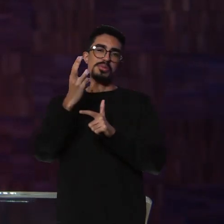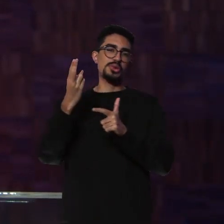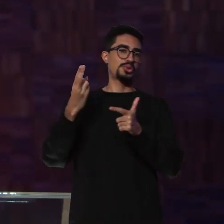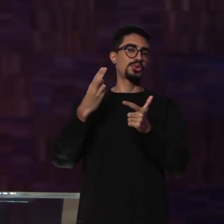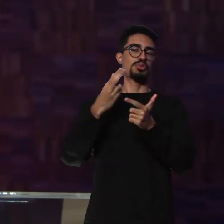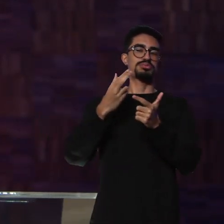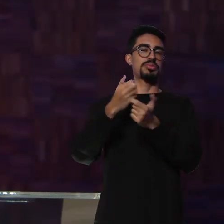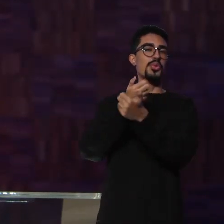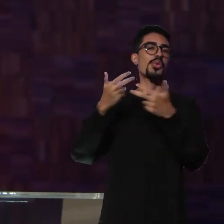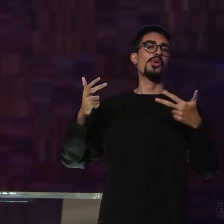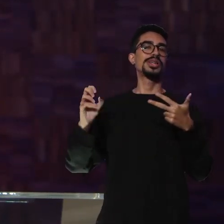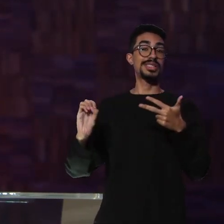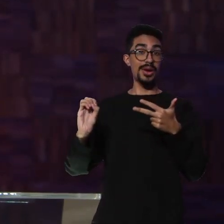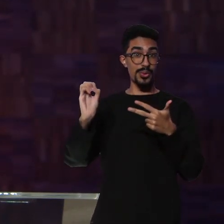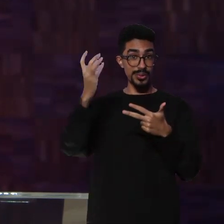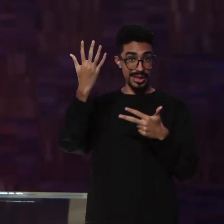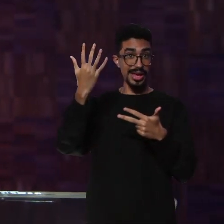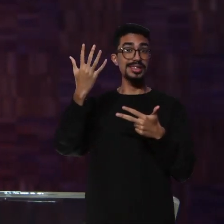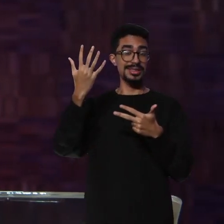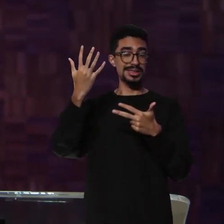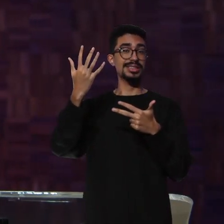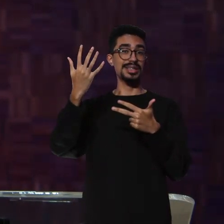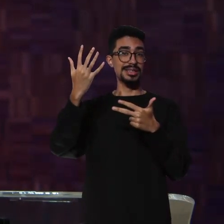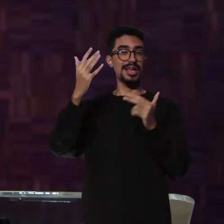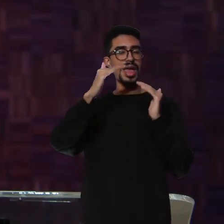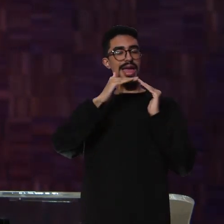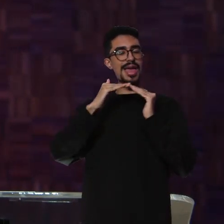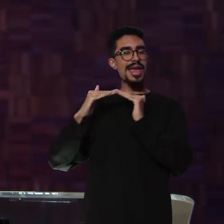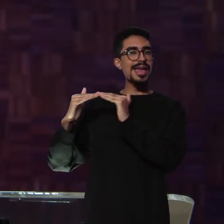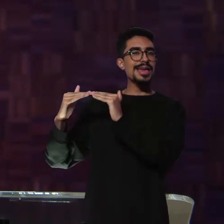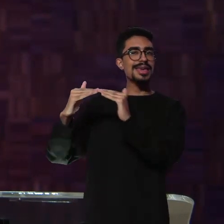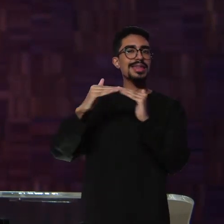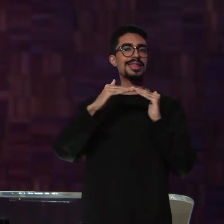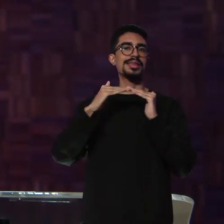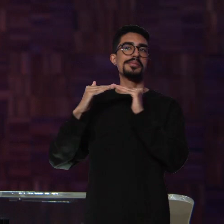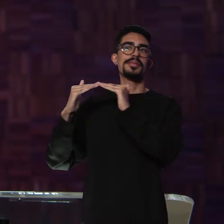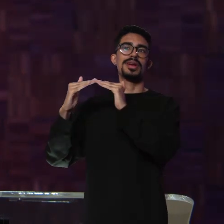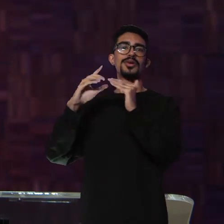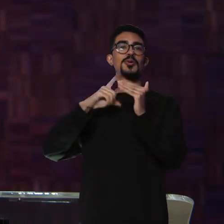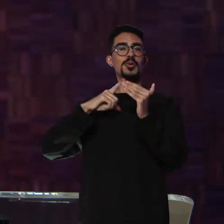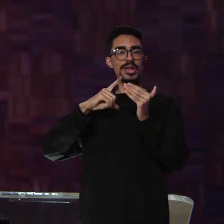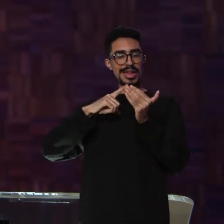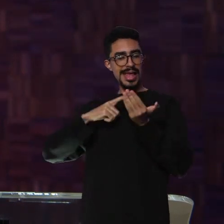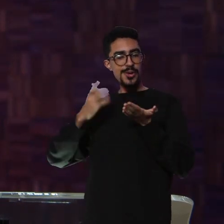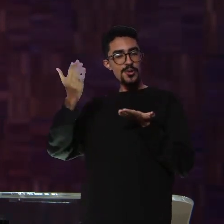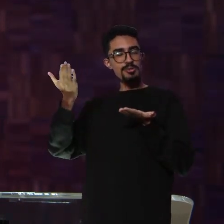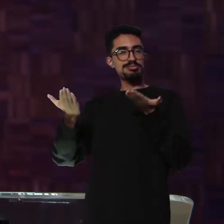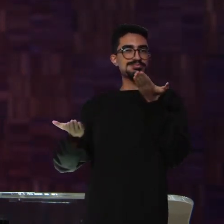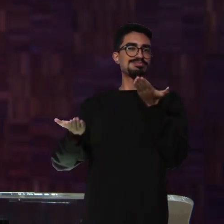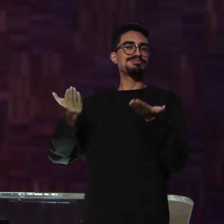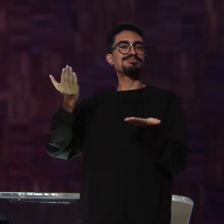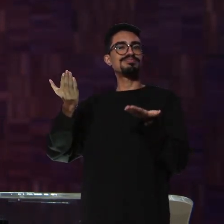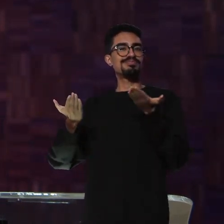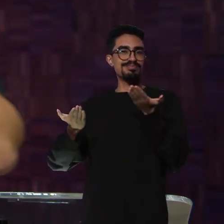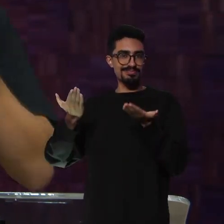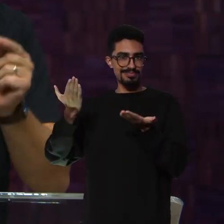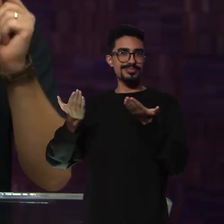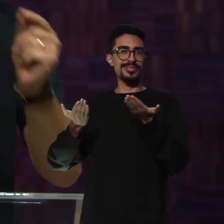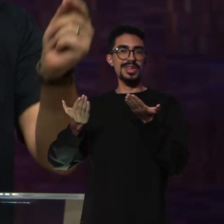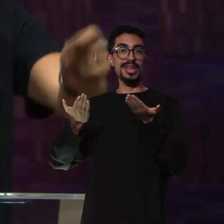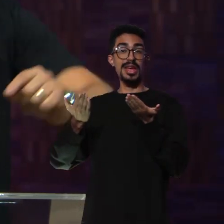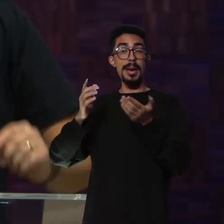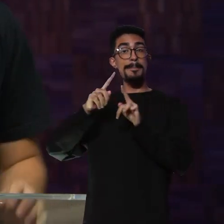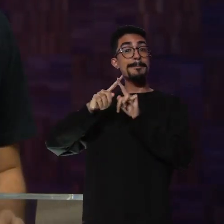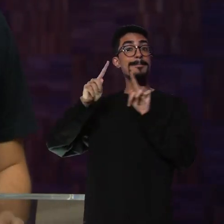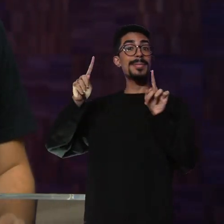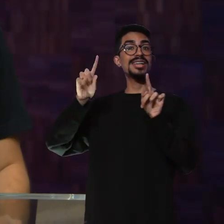parecem estarem abertas, de acordo com a temperança ou a sobriedade das situações que só o Espírito